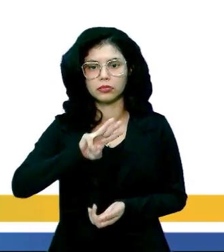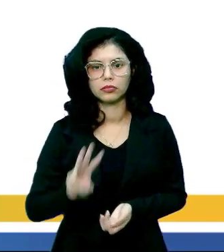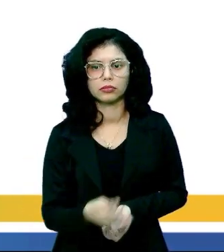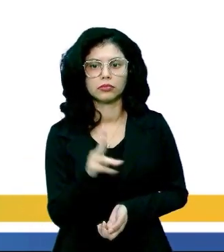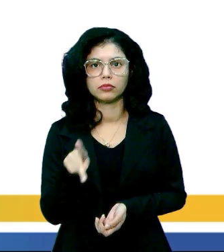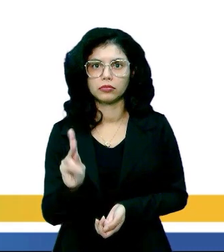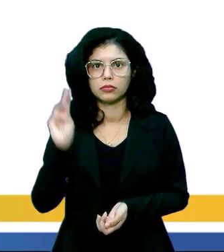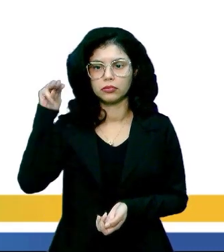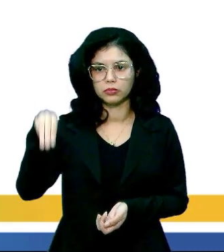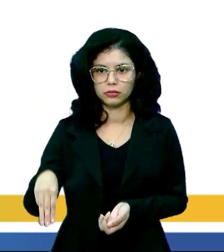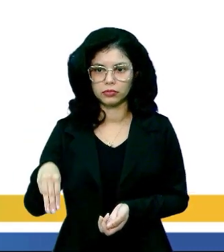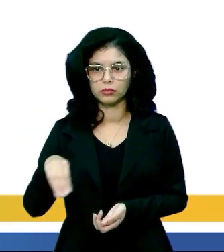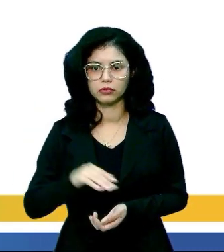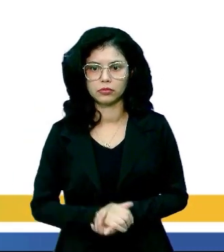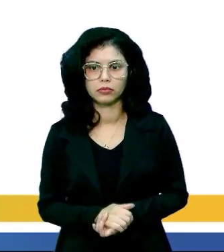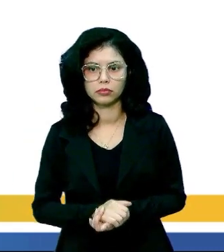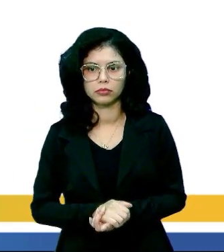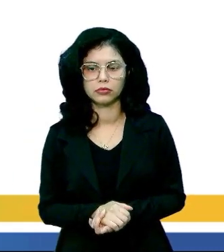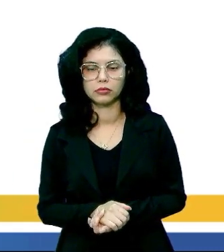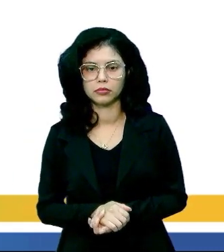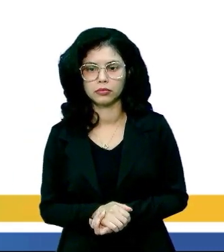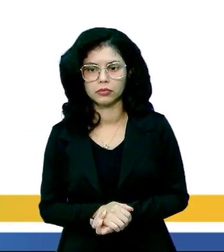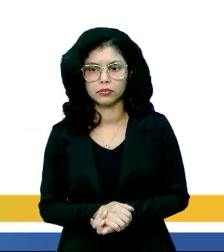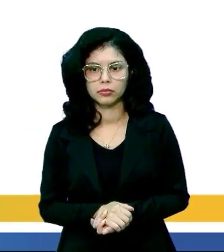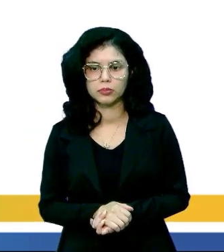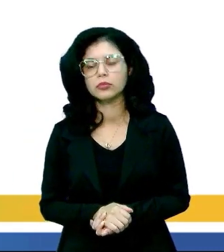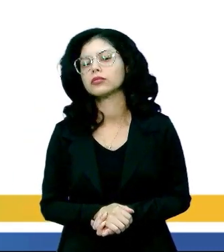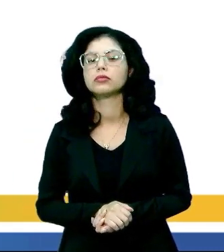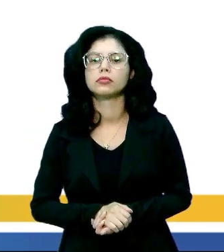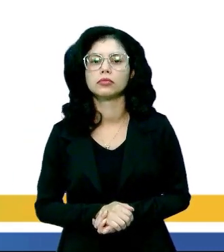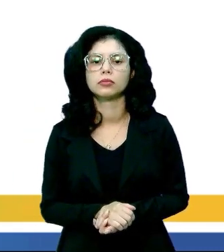igual a 3.000 quilômetros.